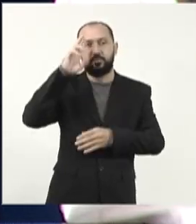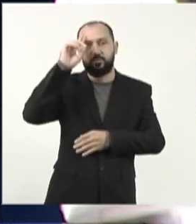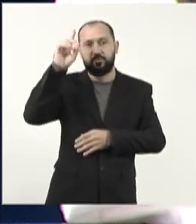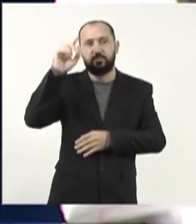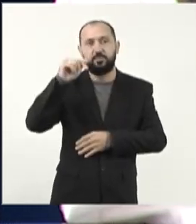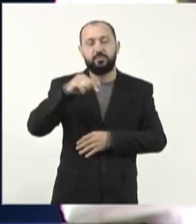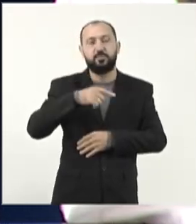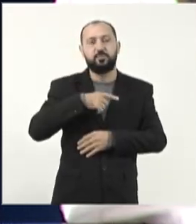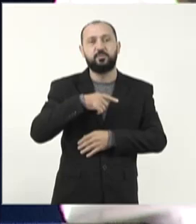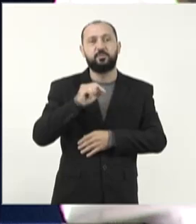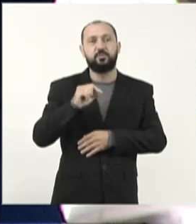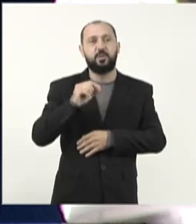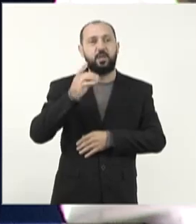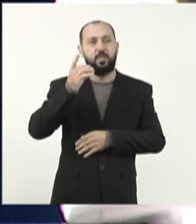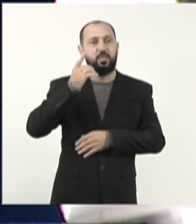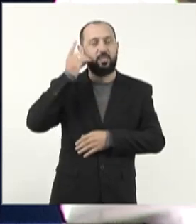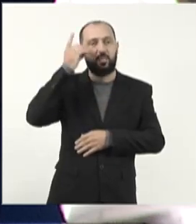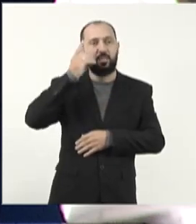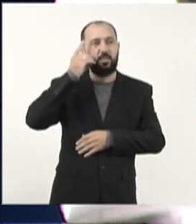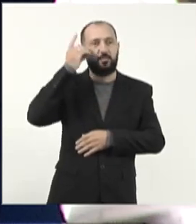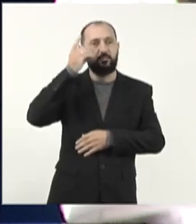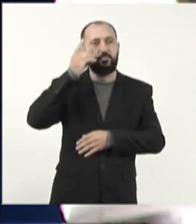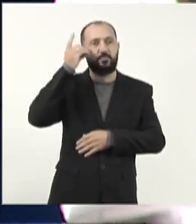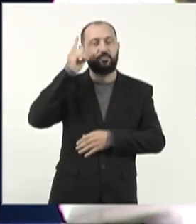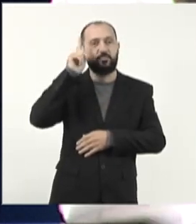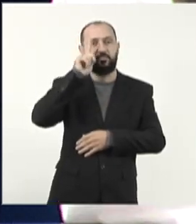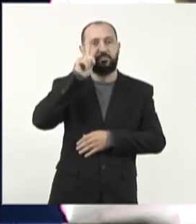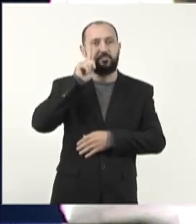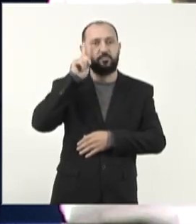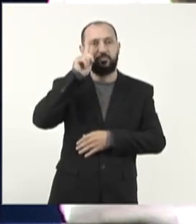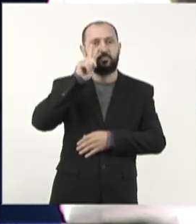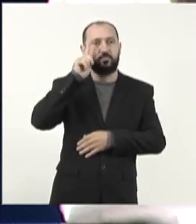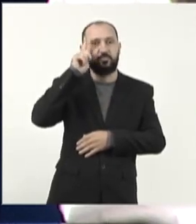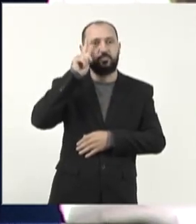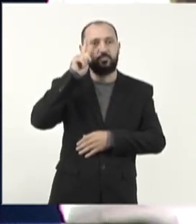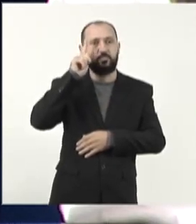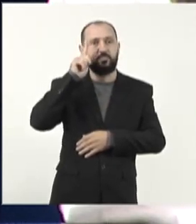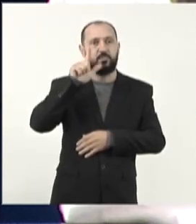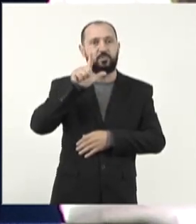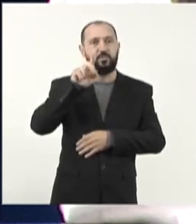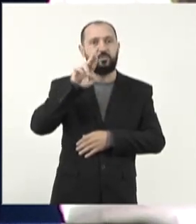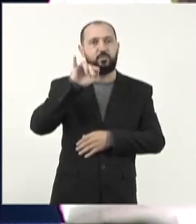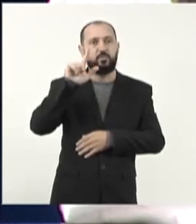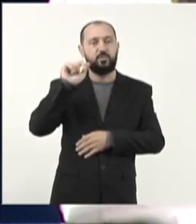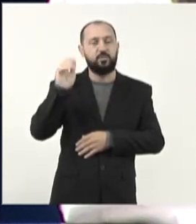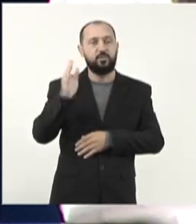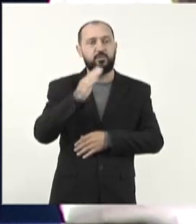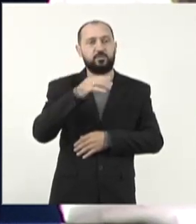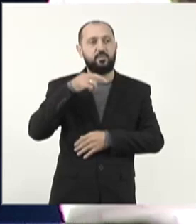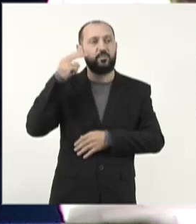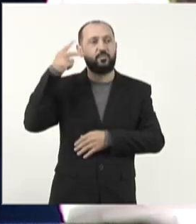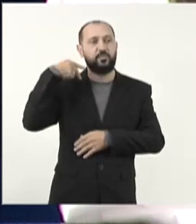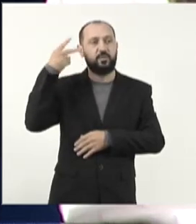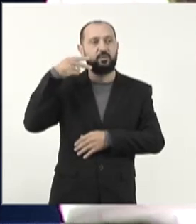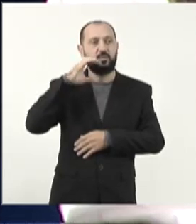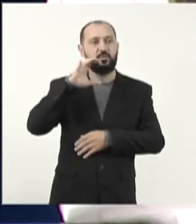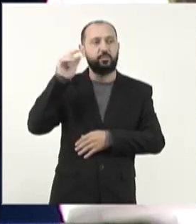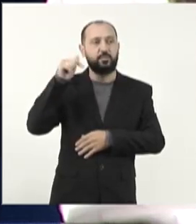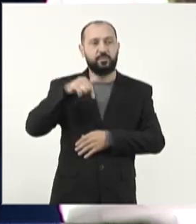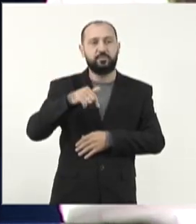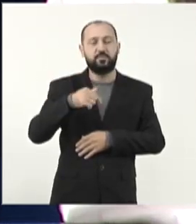ouvido o plenário, requerimento da deputada estadual Gleice Jane, a senhora Luísa Ribeira, vereadora pelo município de Campo